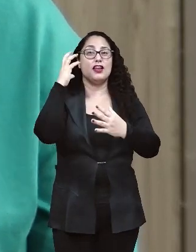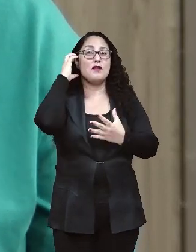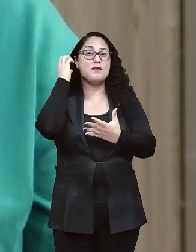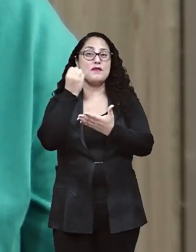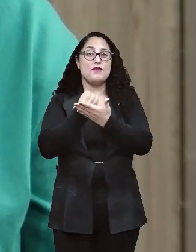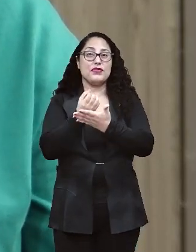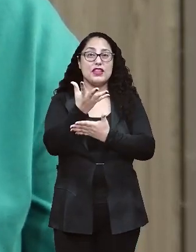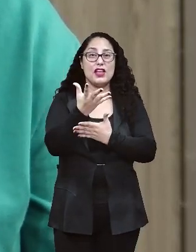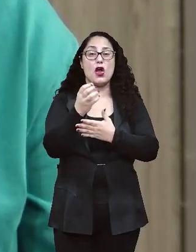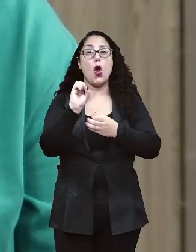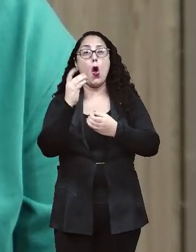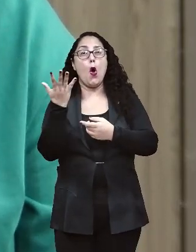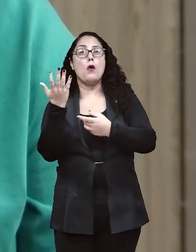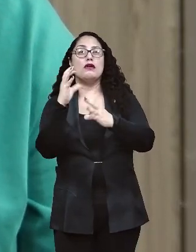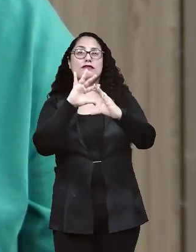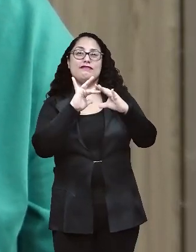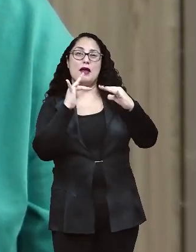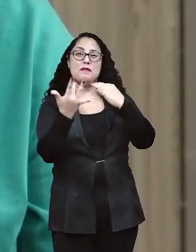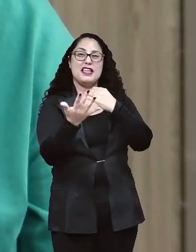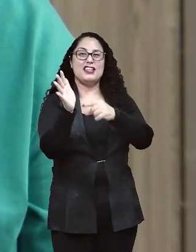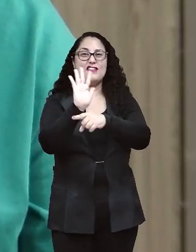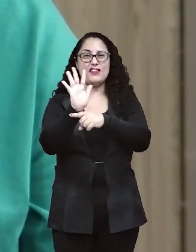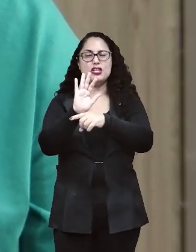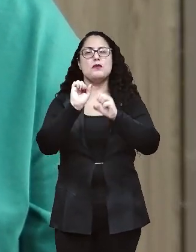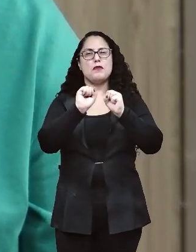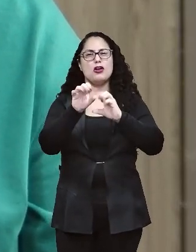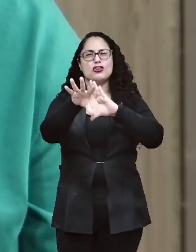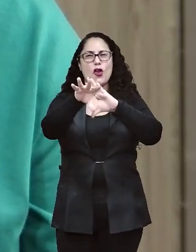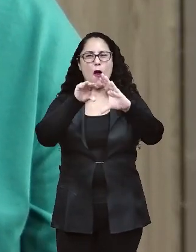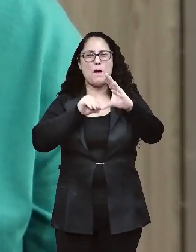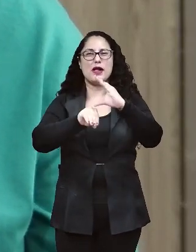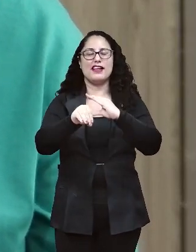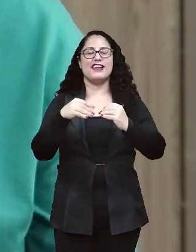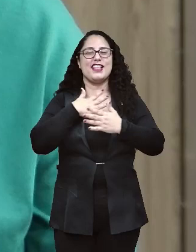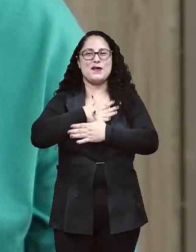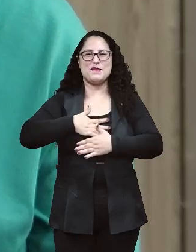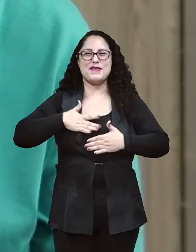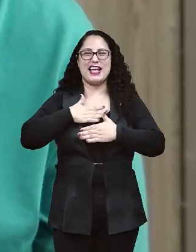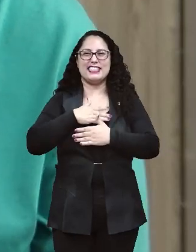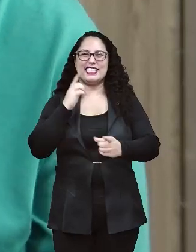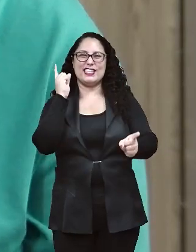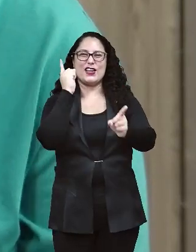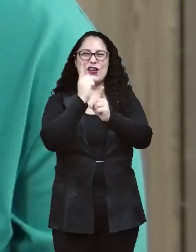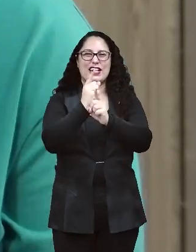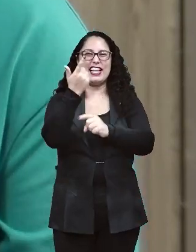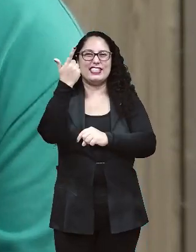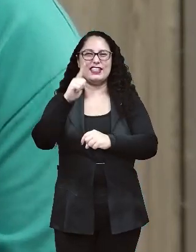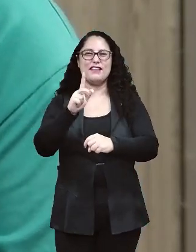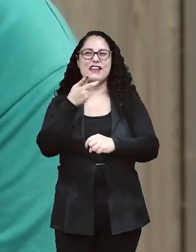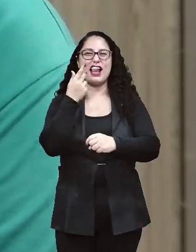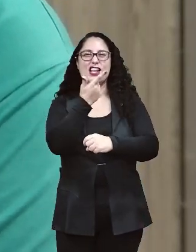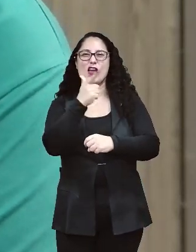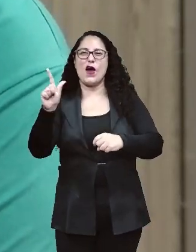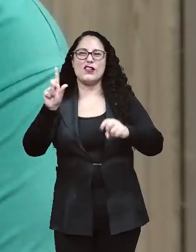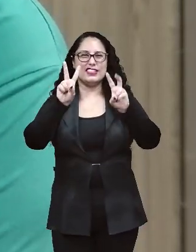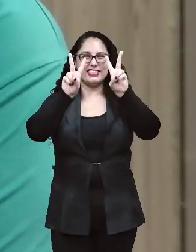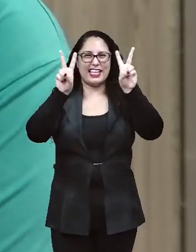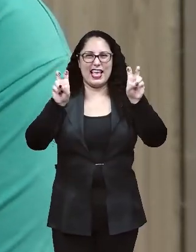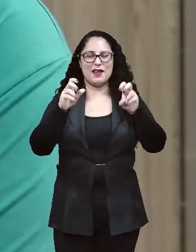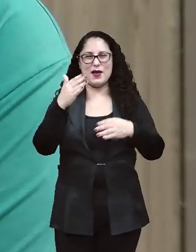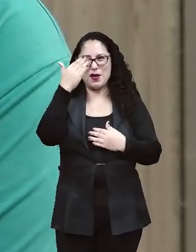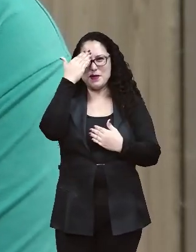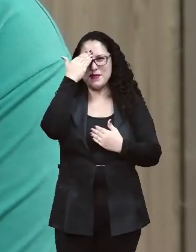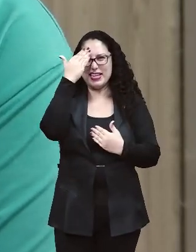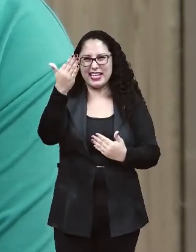ou numa mídia de vídeo. Pode compartilhar e a gente vai ter um prazer de se encontrar de novo para falar de outros assuntos.